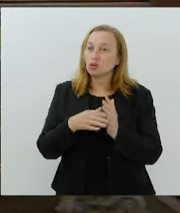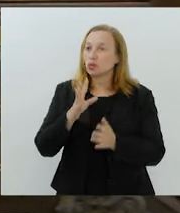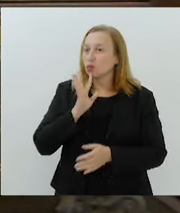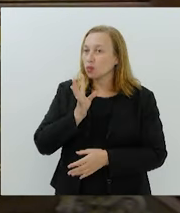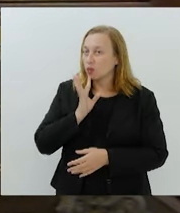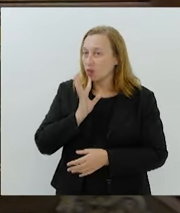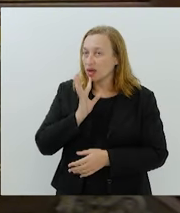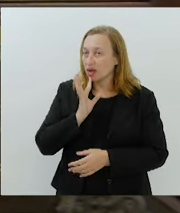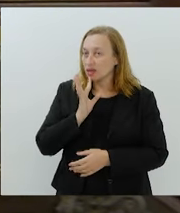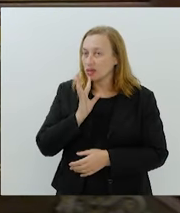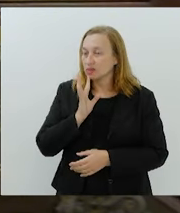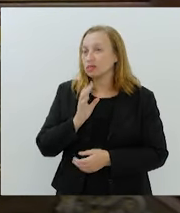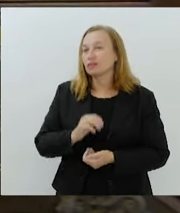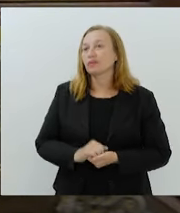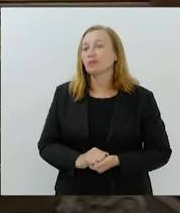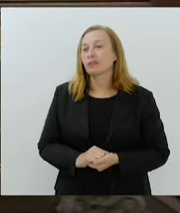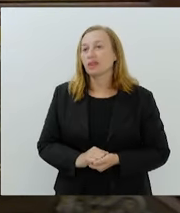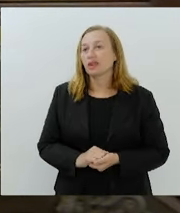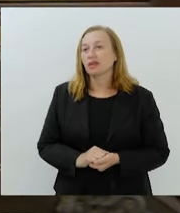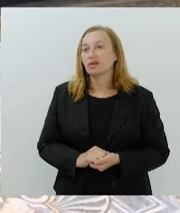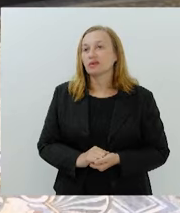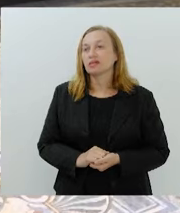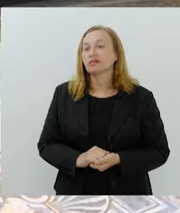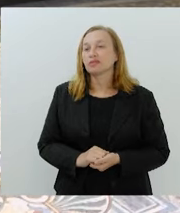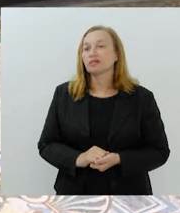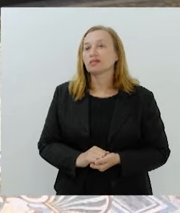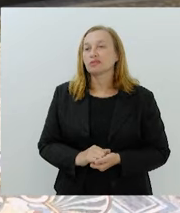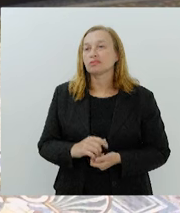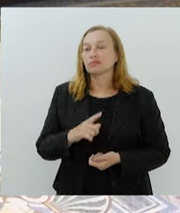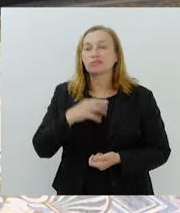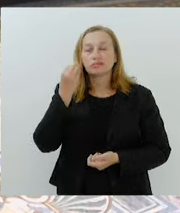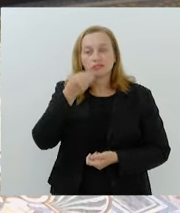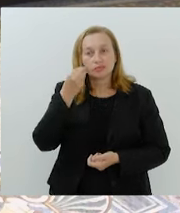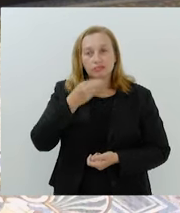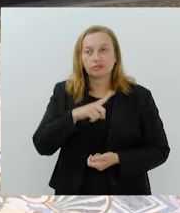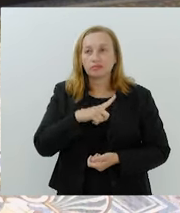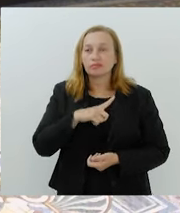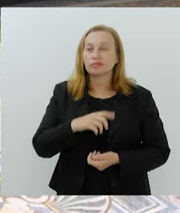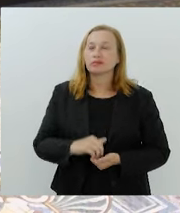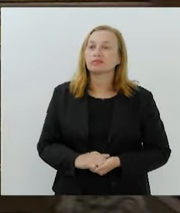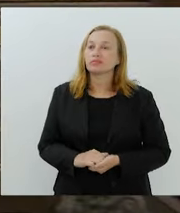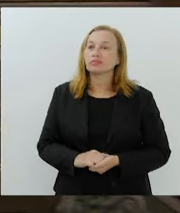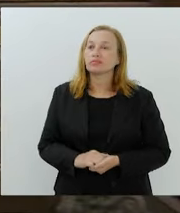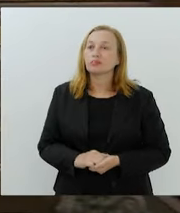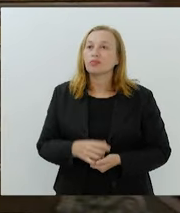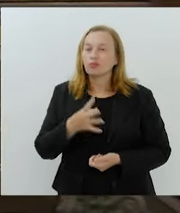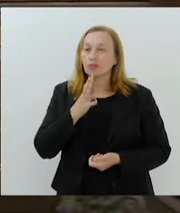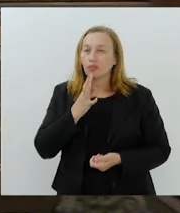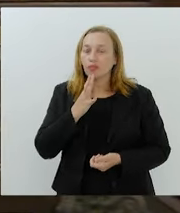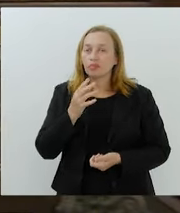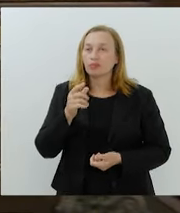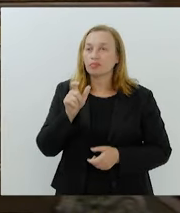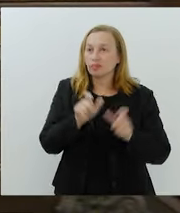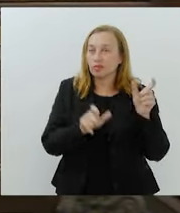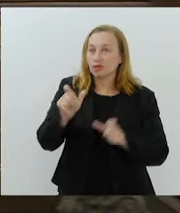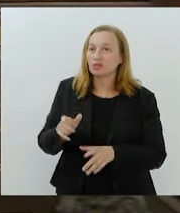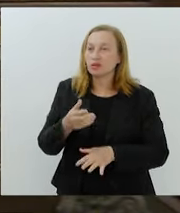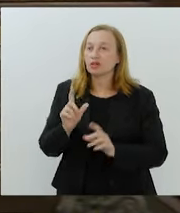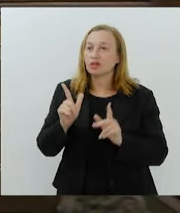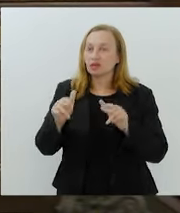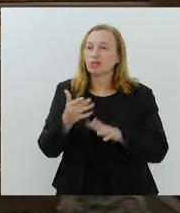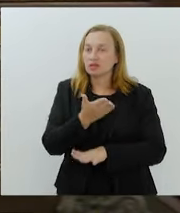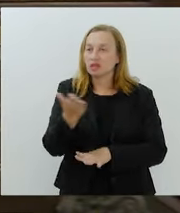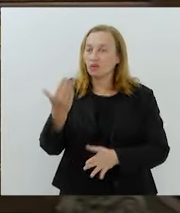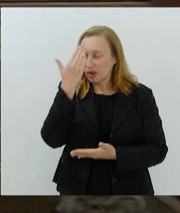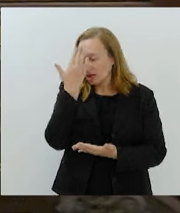trazem essa bagagem. E é porque eu conheço pessoas como vocês que eu acredito no mundo,